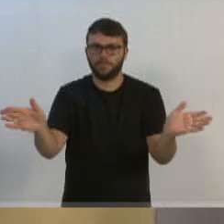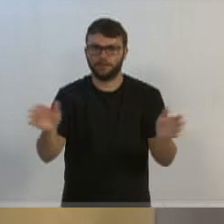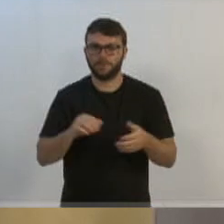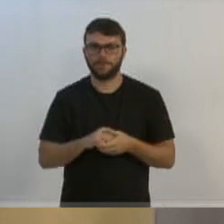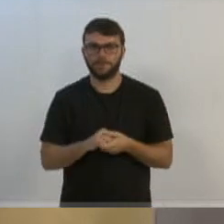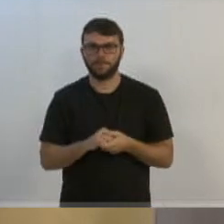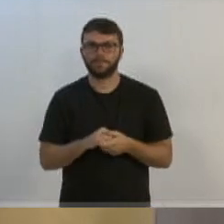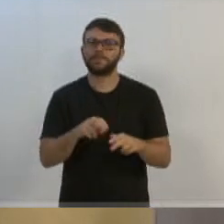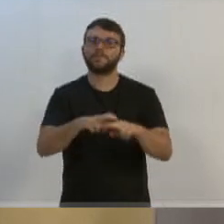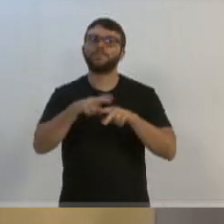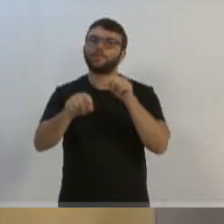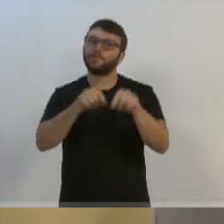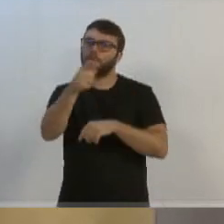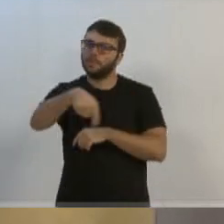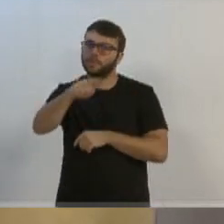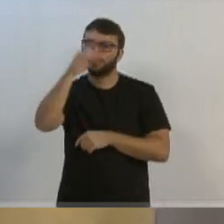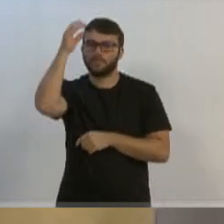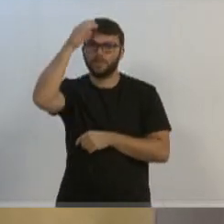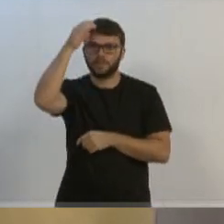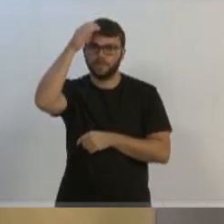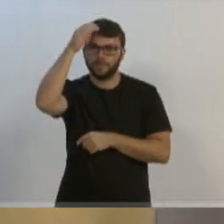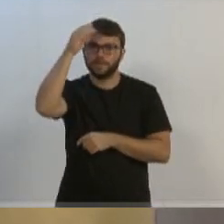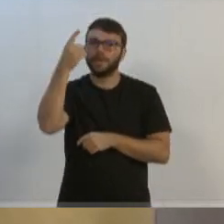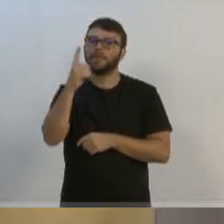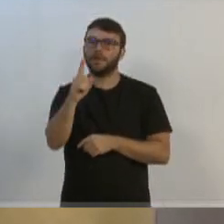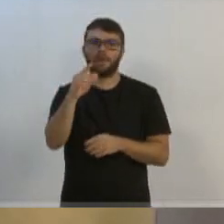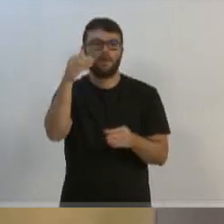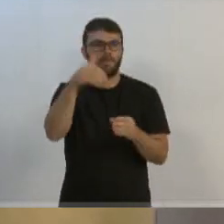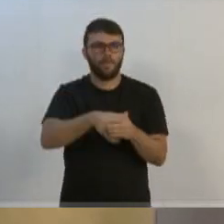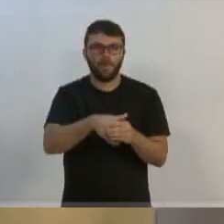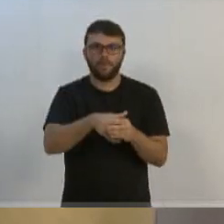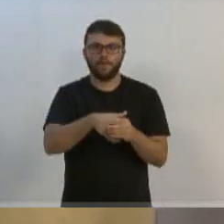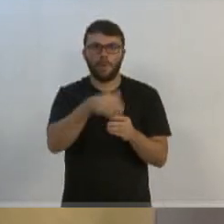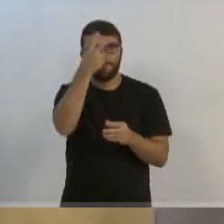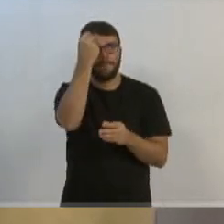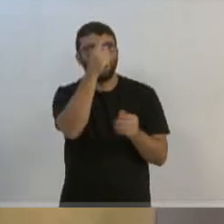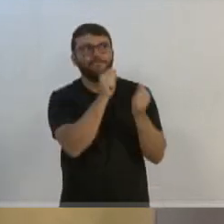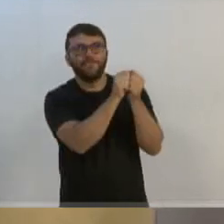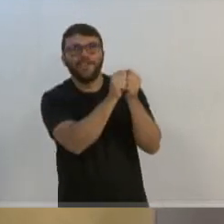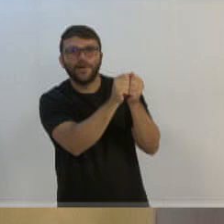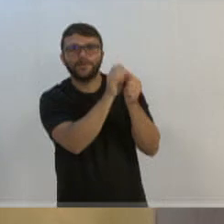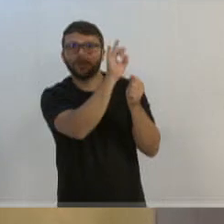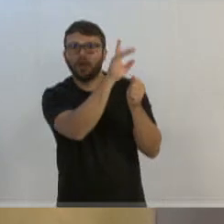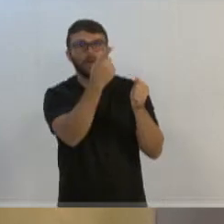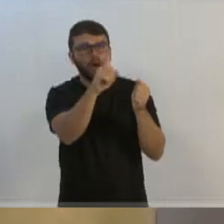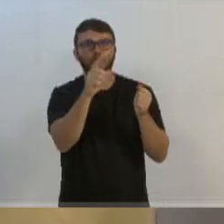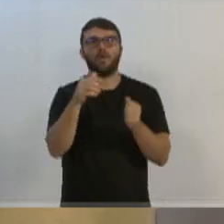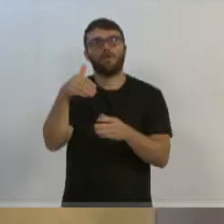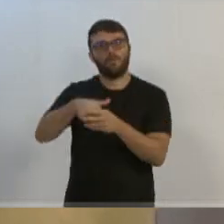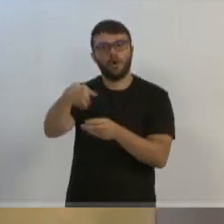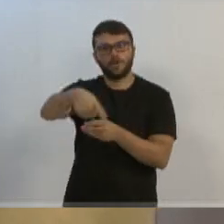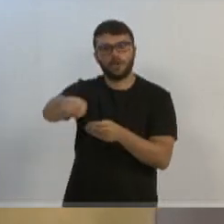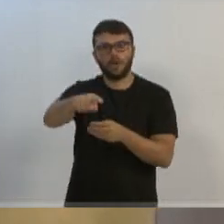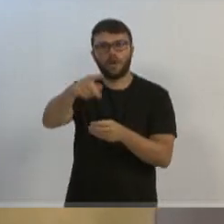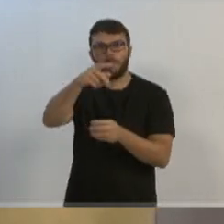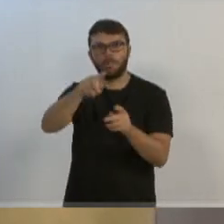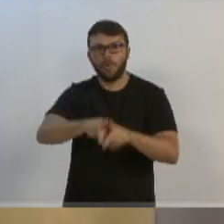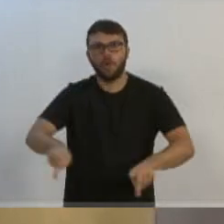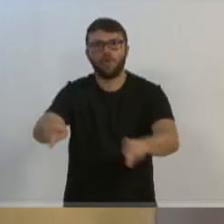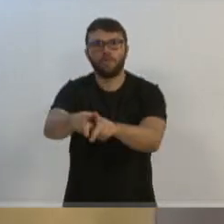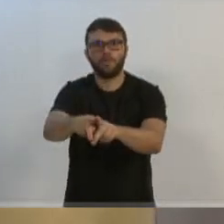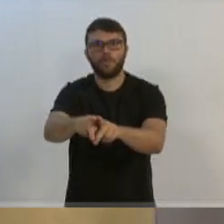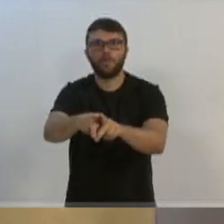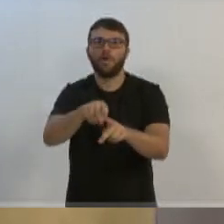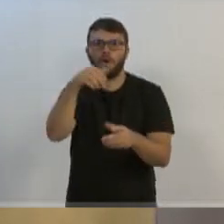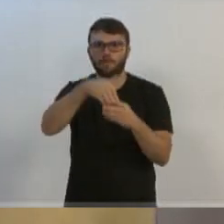Peço a consciência de vocês. Não votem com o prefeito, votem com a população. Quem vota ano que vem não é o prefeito, é a população de